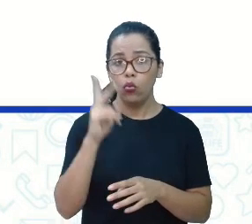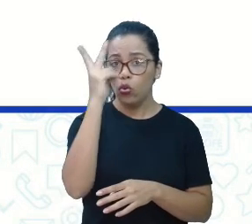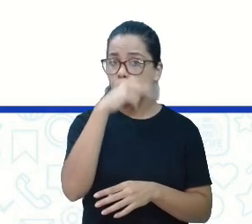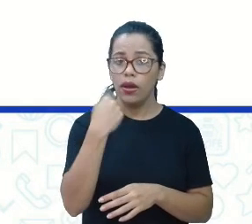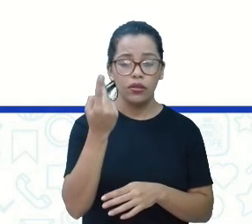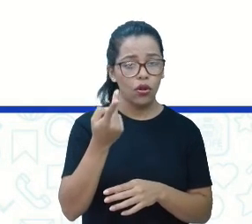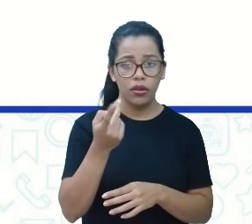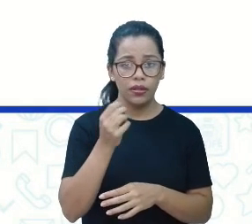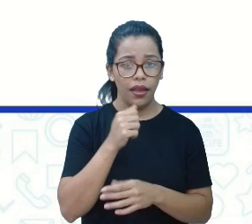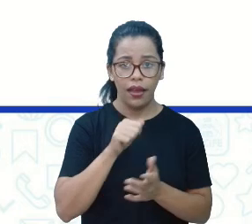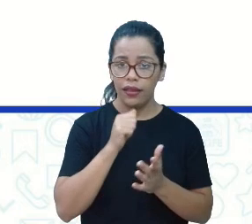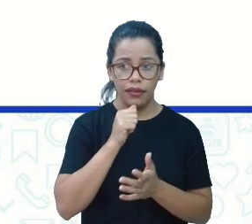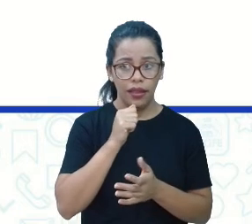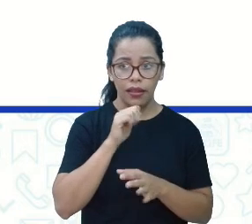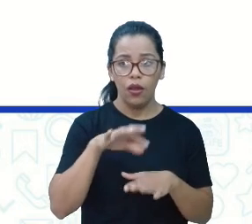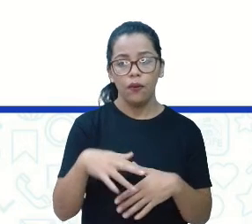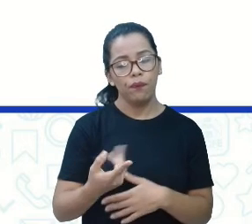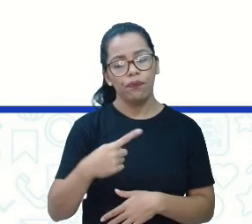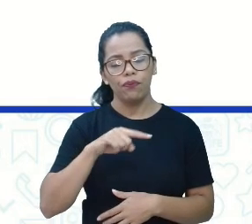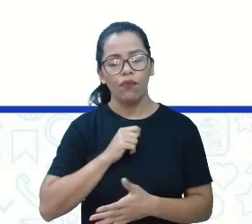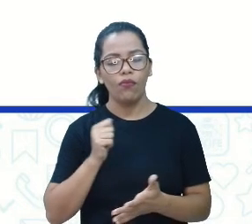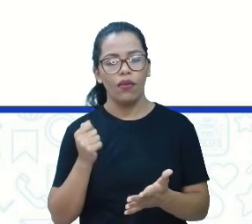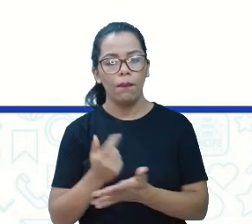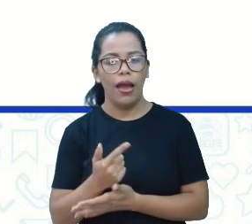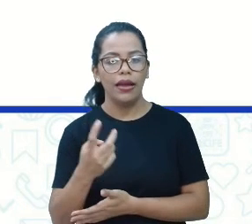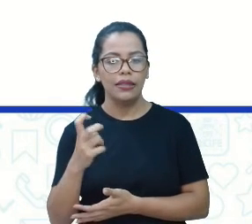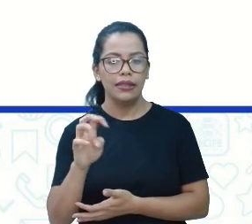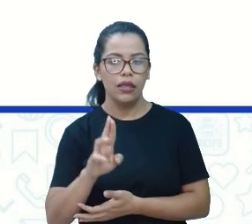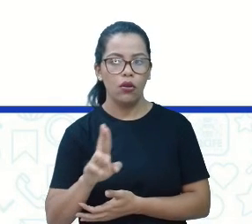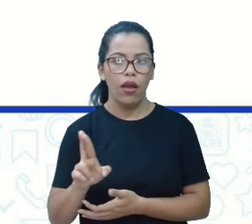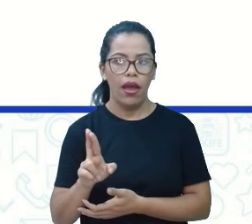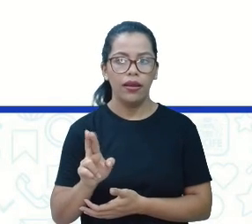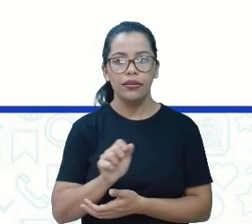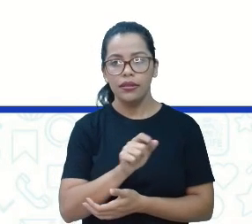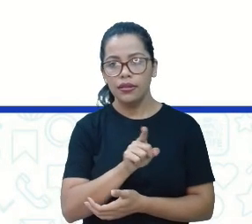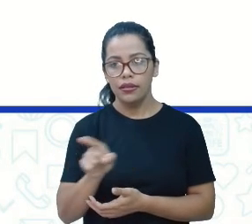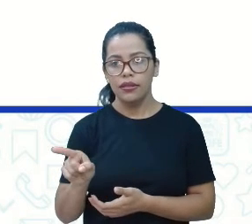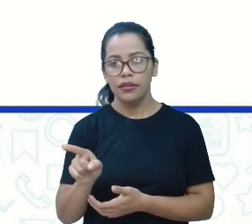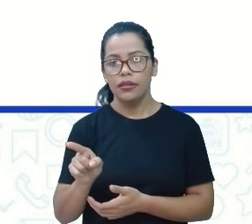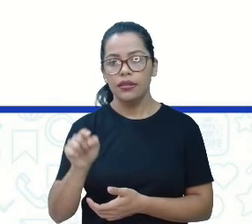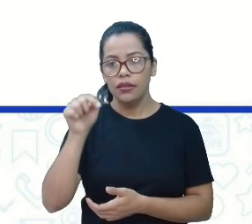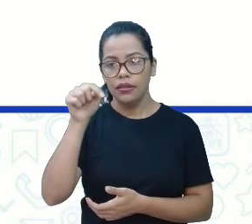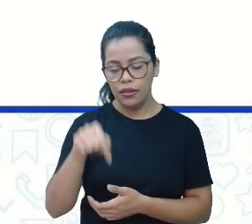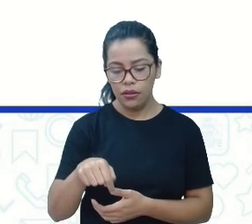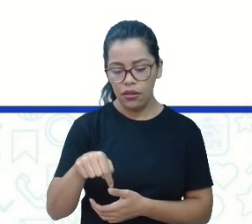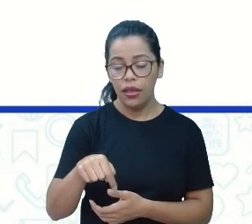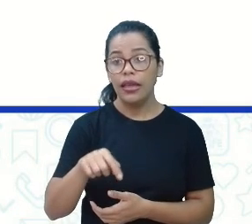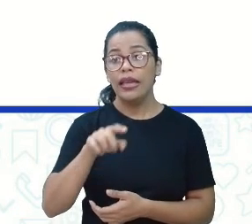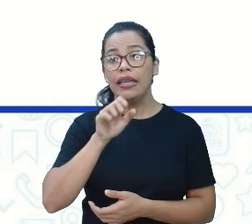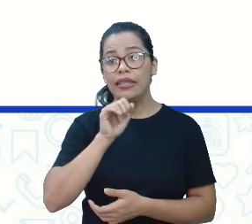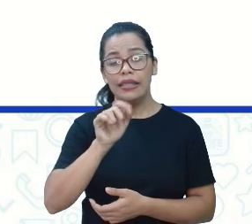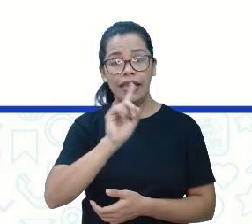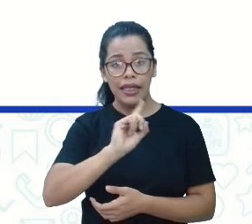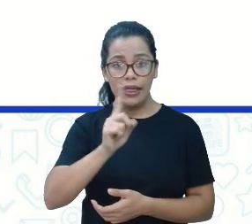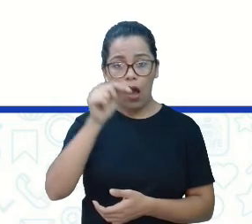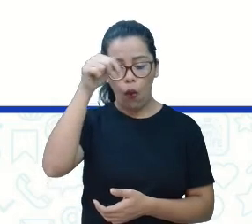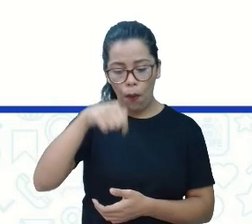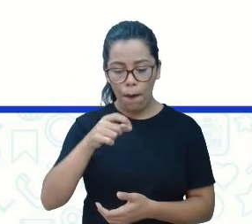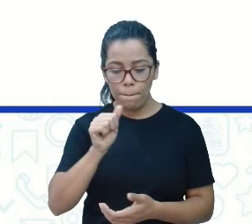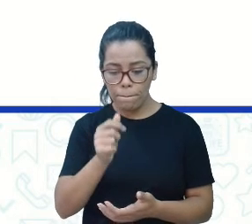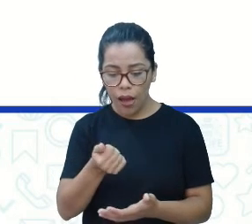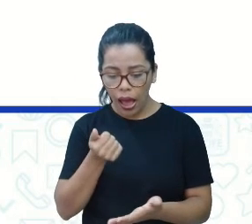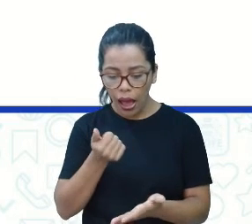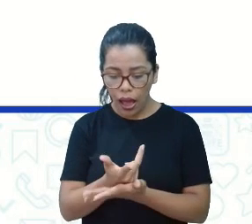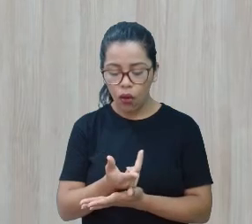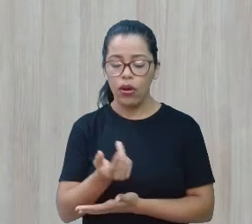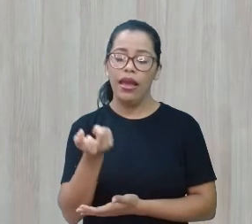vai pagar R$5. E se passou de 2 horas, a gente vai pagar R$5 mais R$1 por hora. Então, aquele